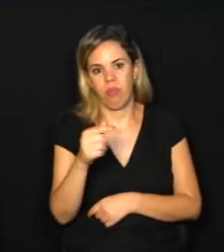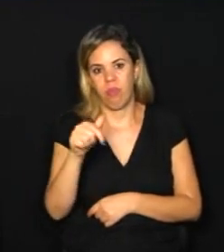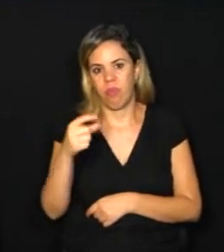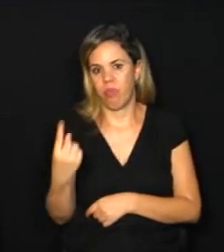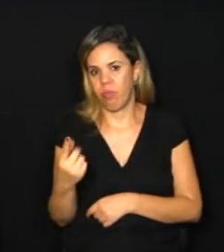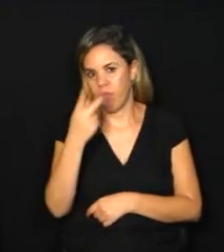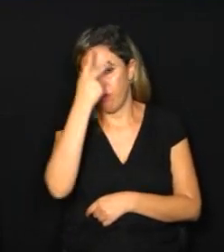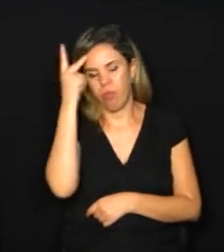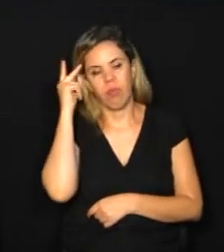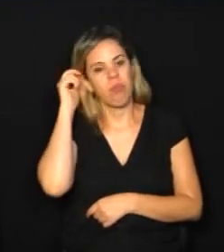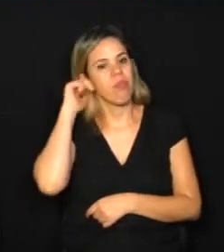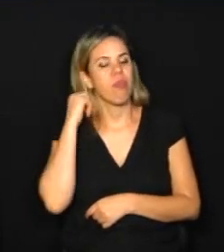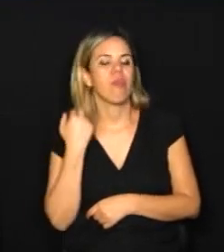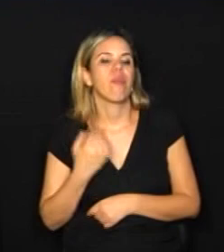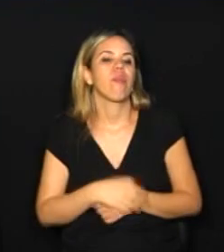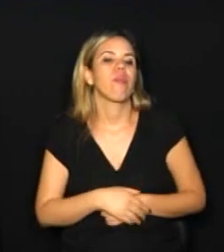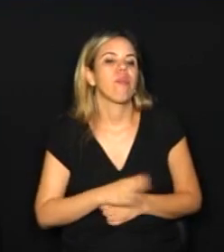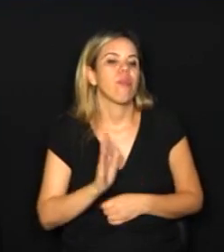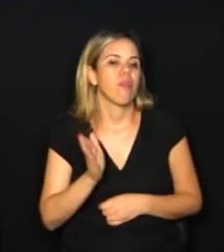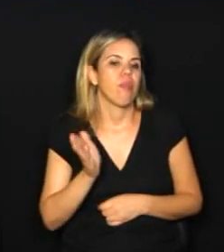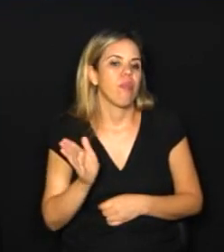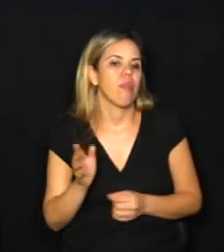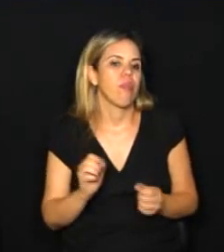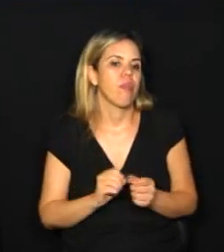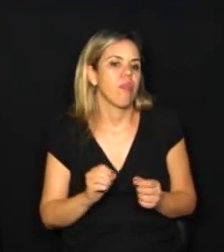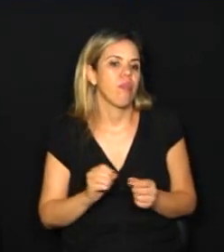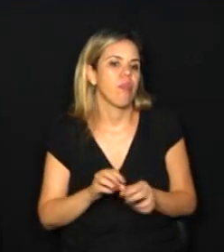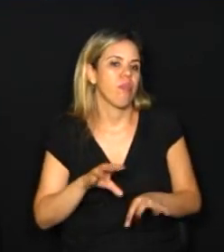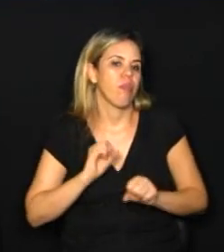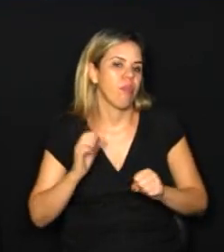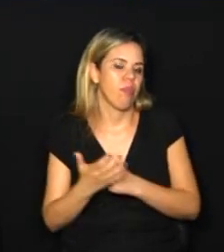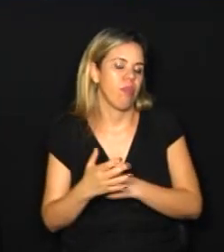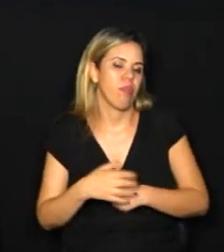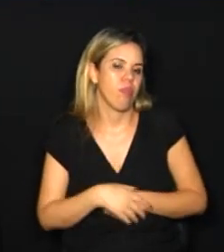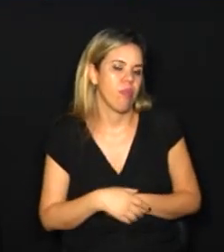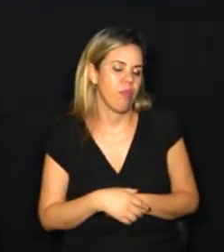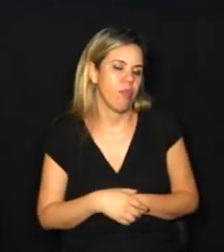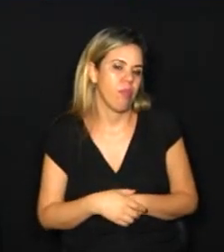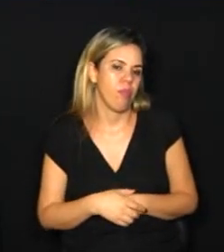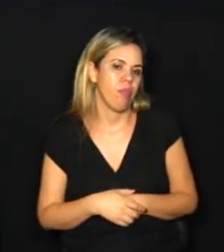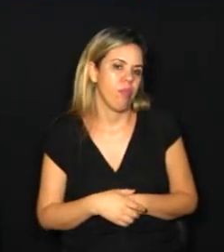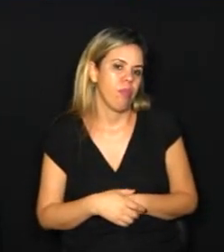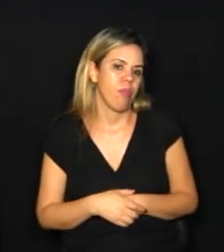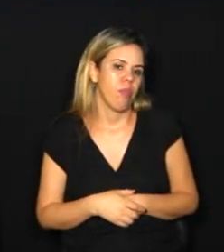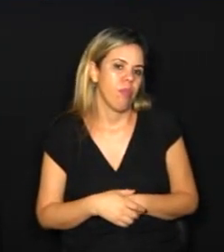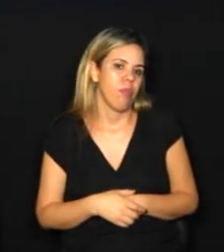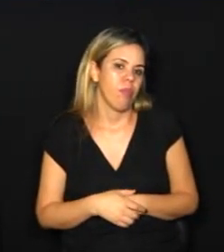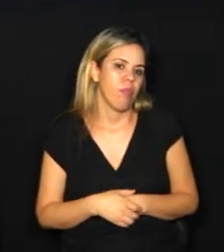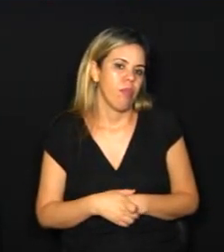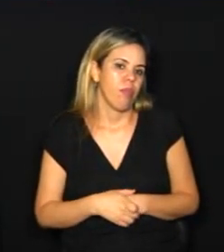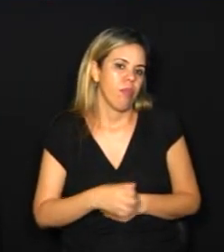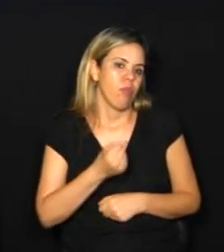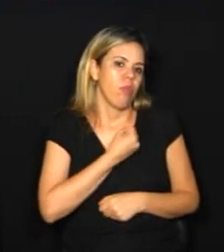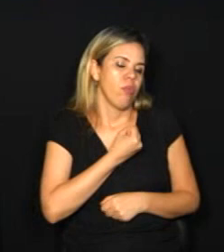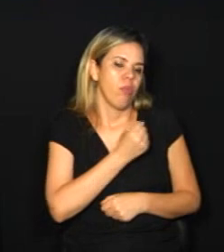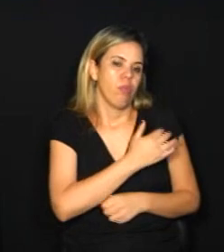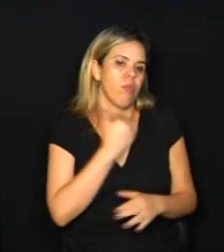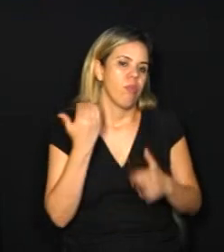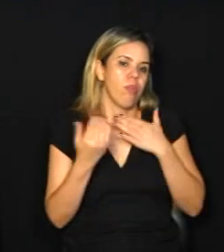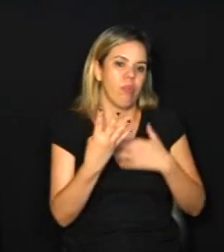1.316.371 pessoas já foram aí acometidas pela Covid-19, sendo o número de